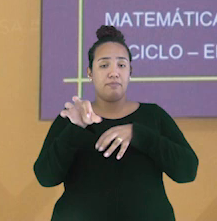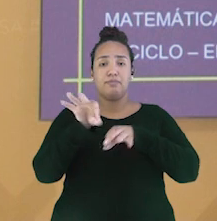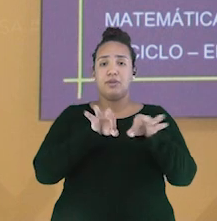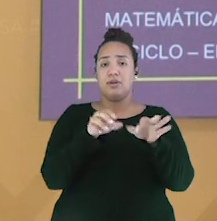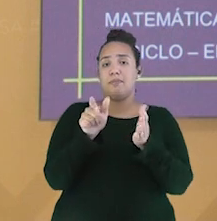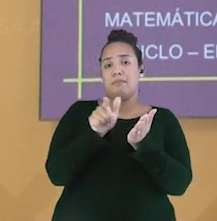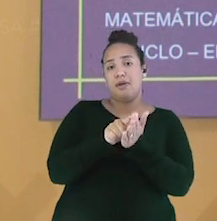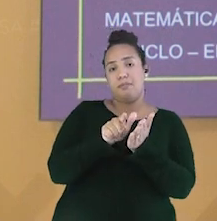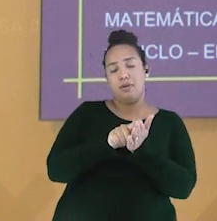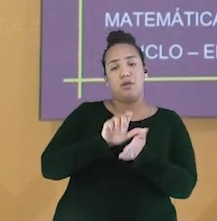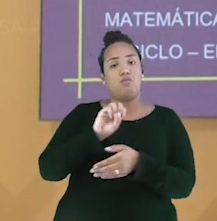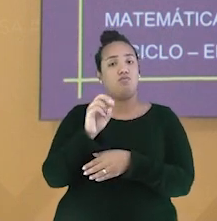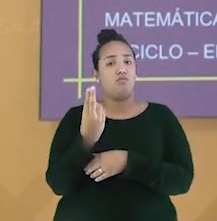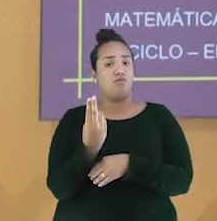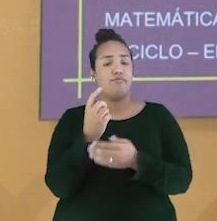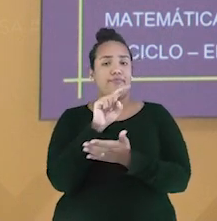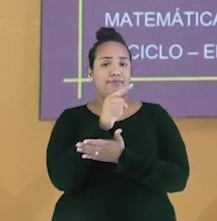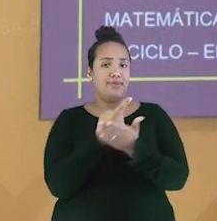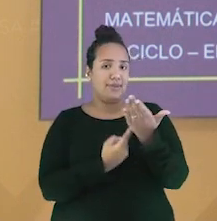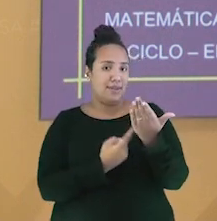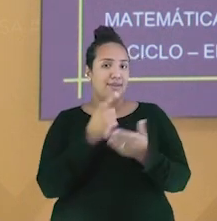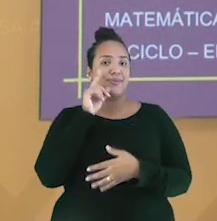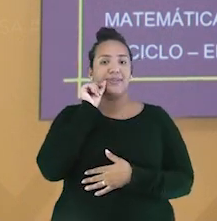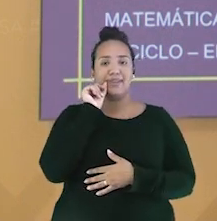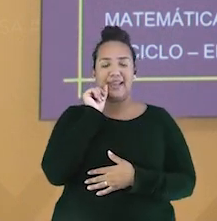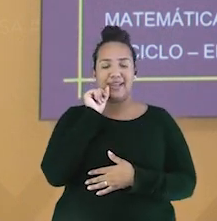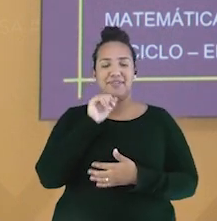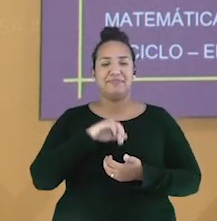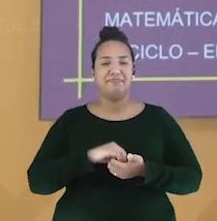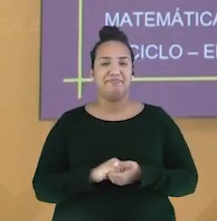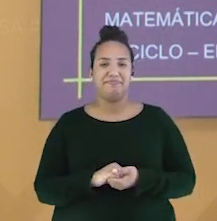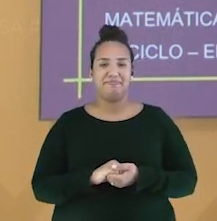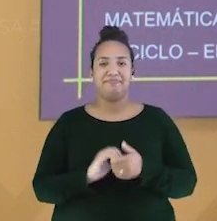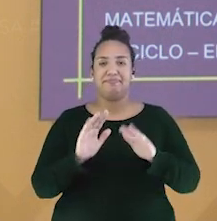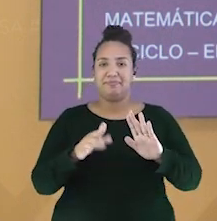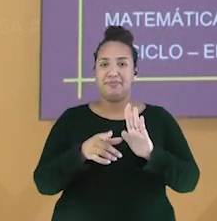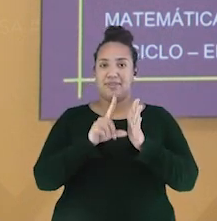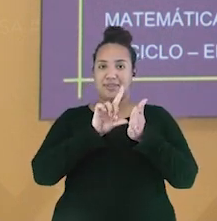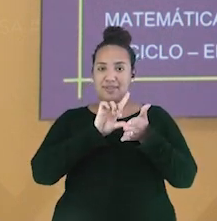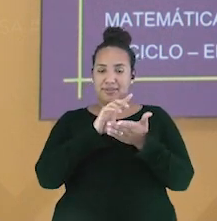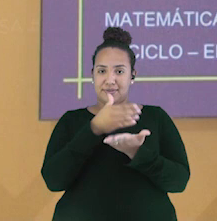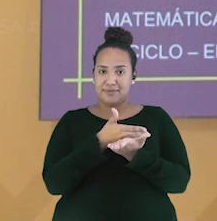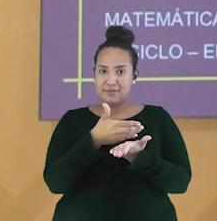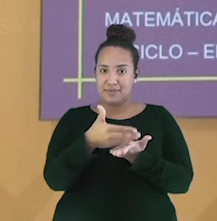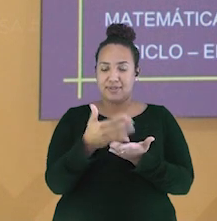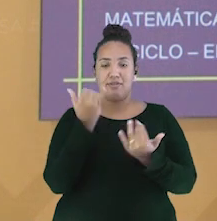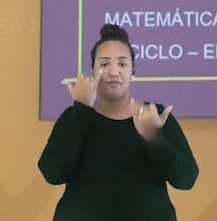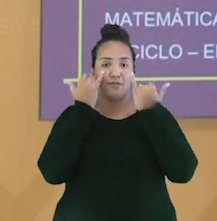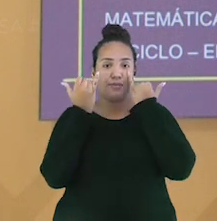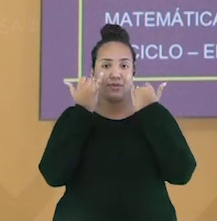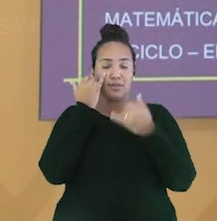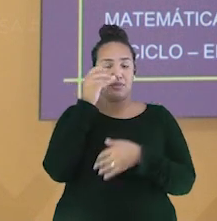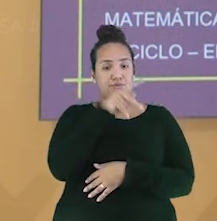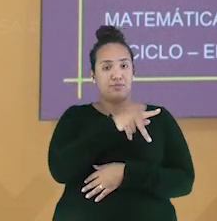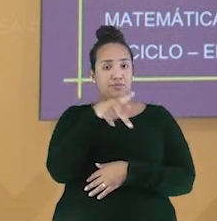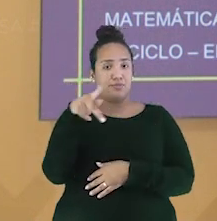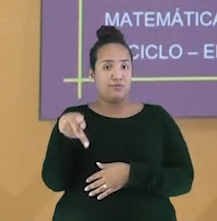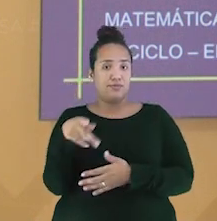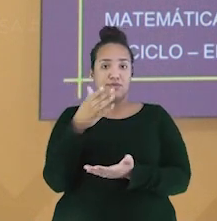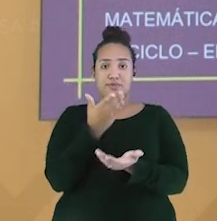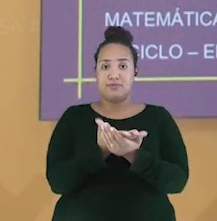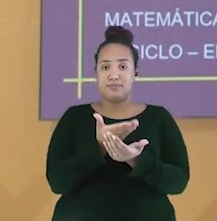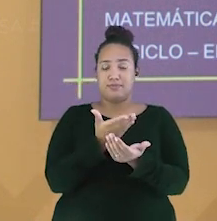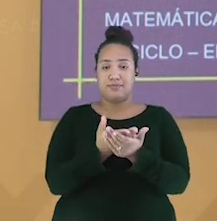ou um caderno e um lápis antes de começar algumas informações para os professores e